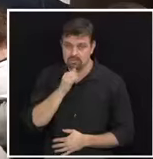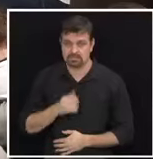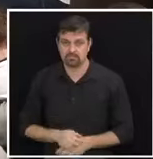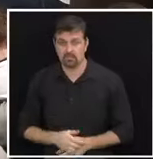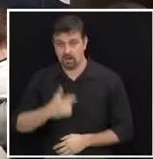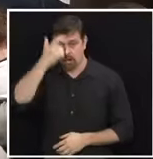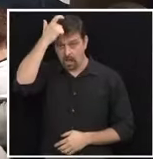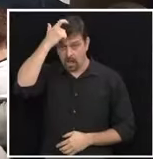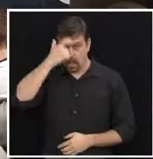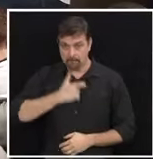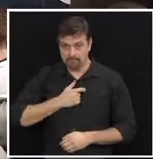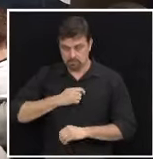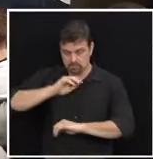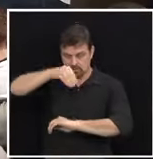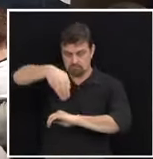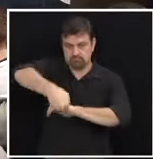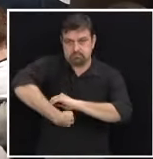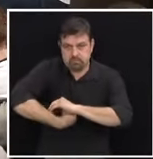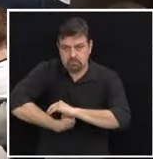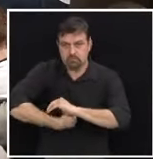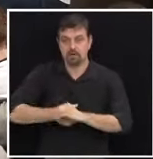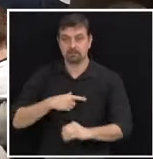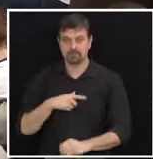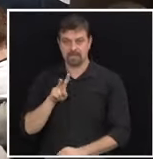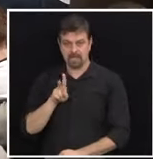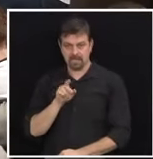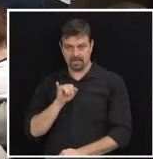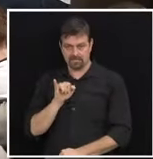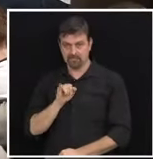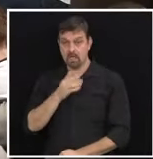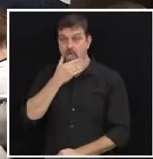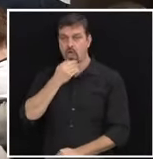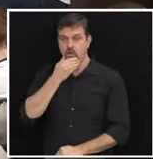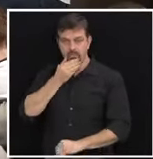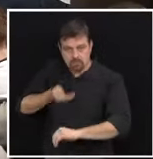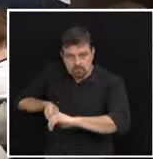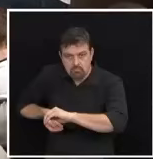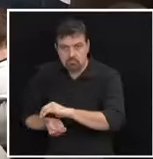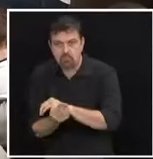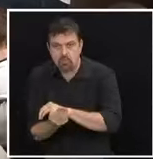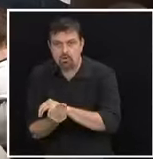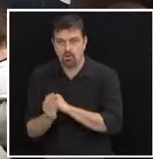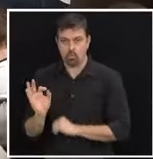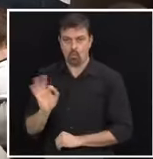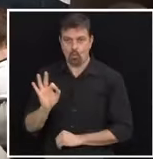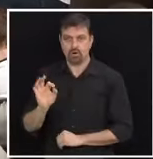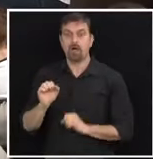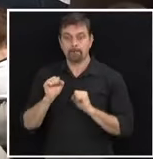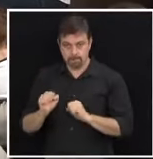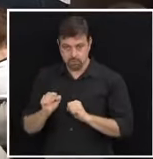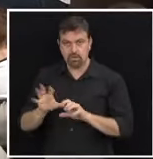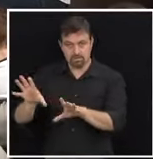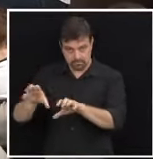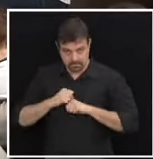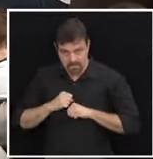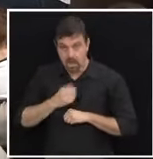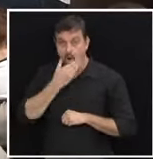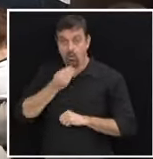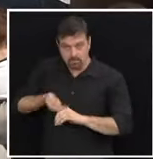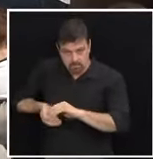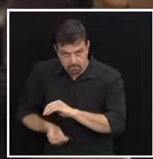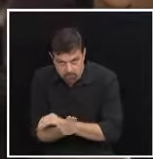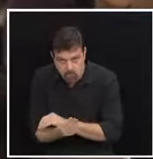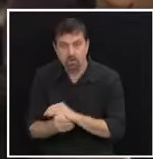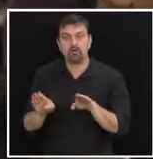que está sendo passiva tem o vírus e o que está sendo ativo não tem, ele tem o risco de se contaminar? Quem é o ativo?